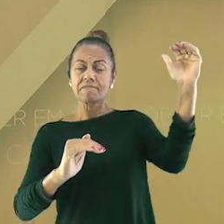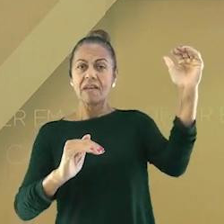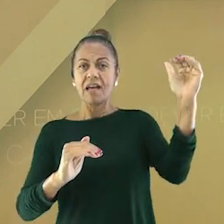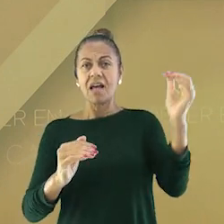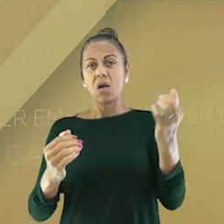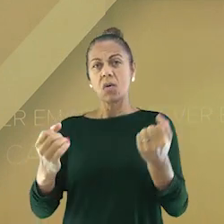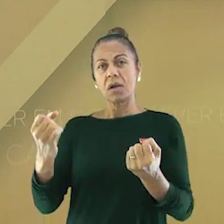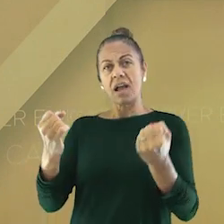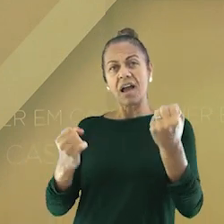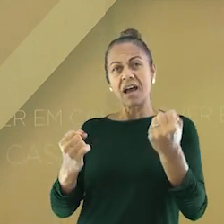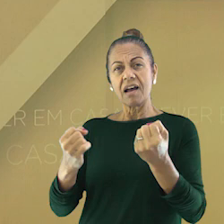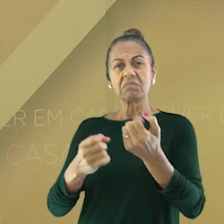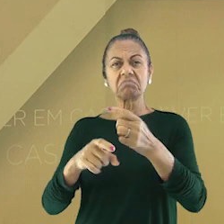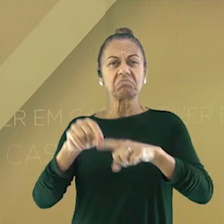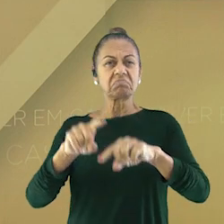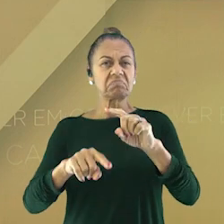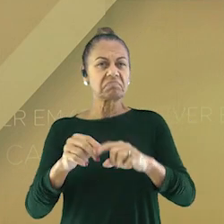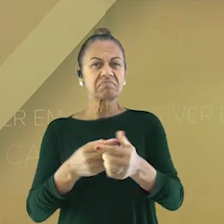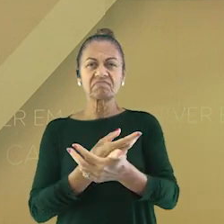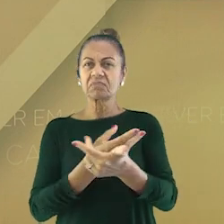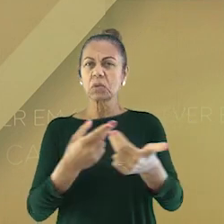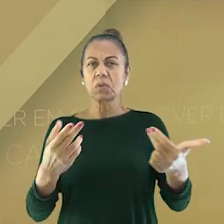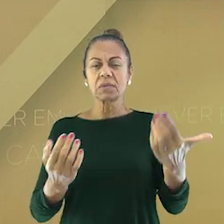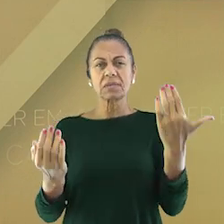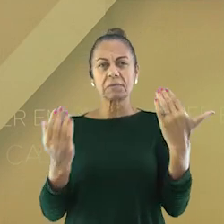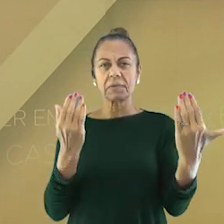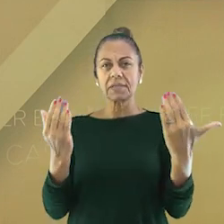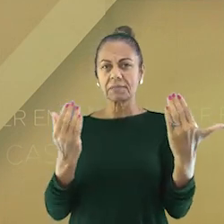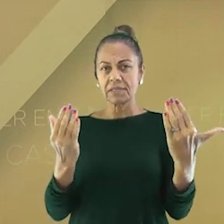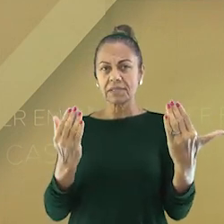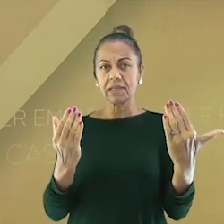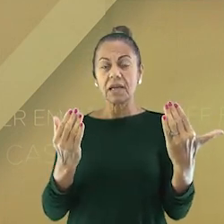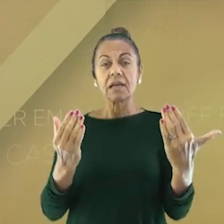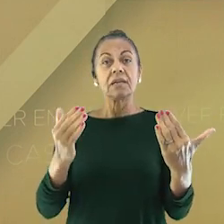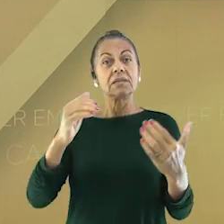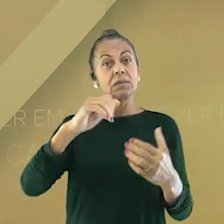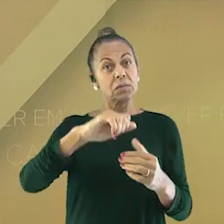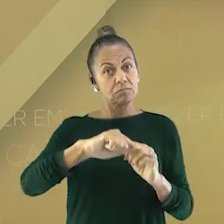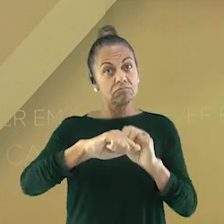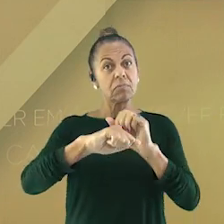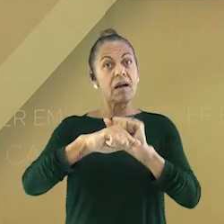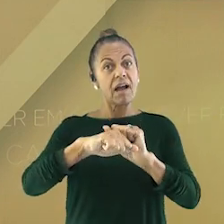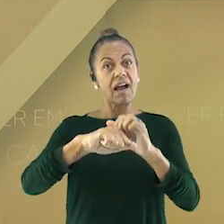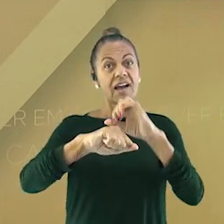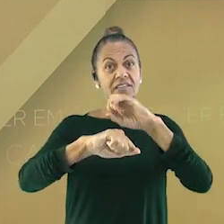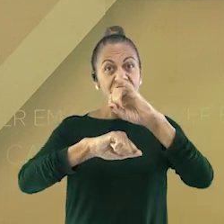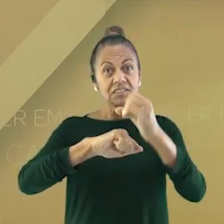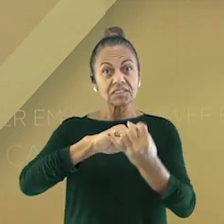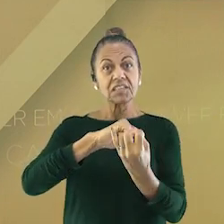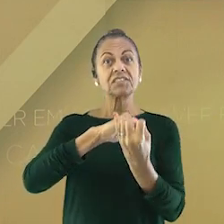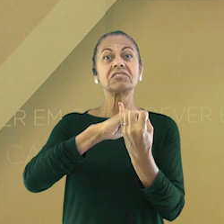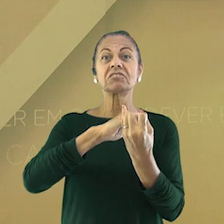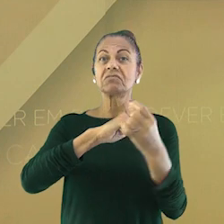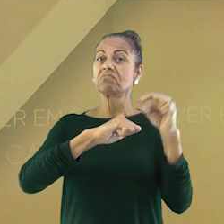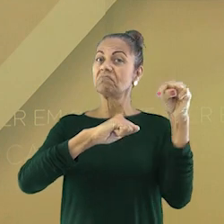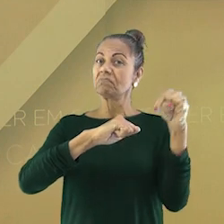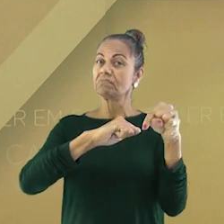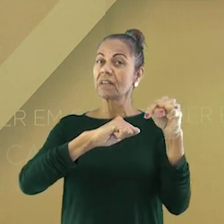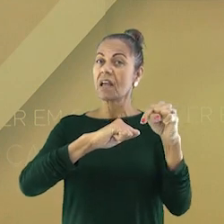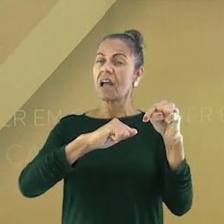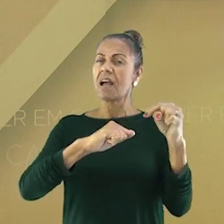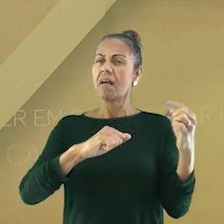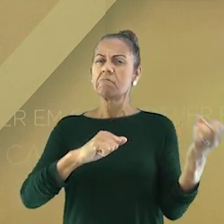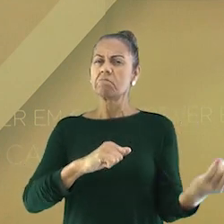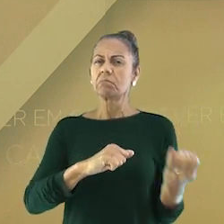carro. Os adjetivos, ou adjectives, têm papel fundamental quando queremos dar qualidades às pessoas